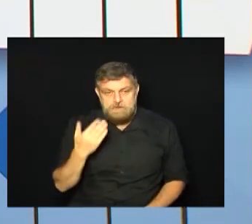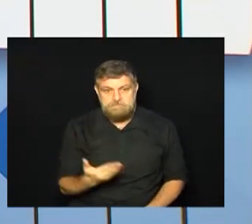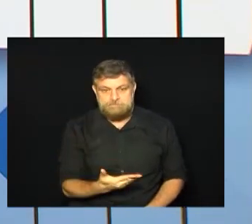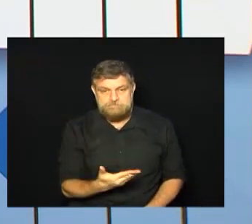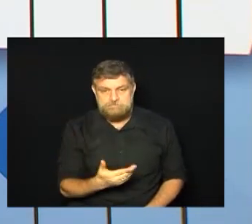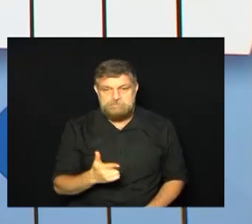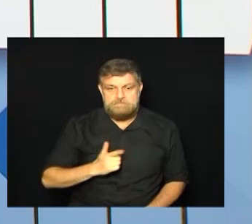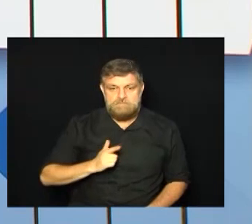2515-7122 e